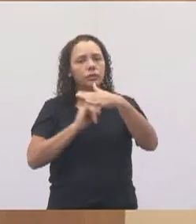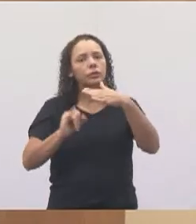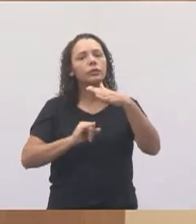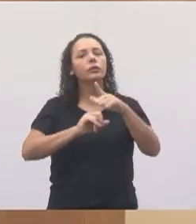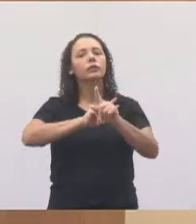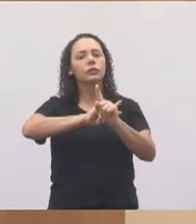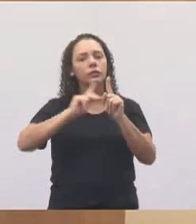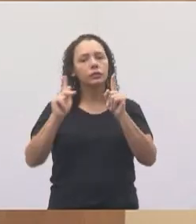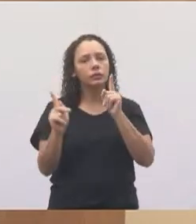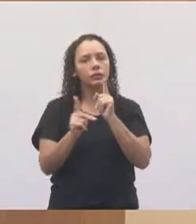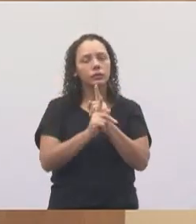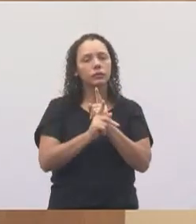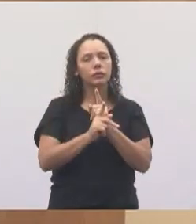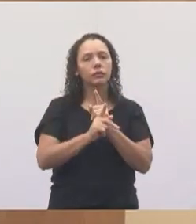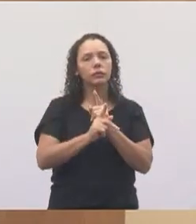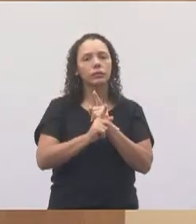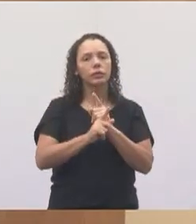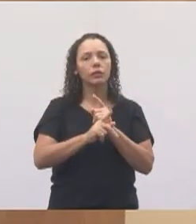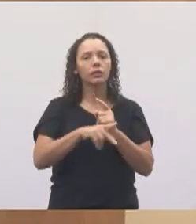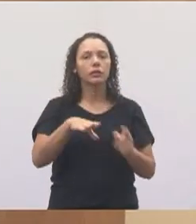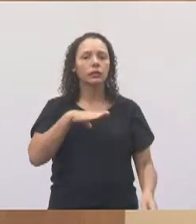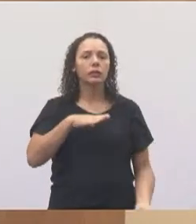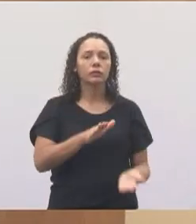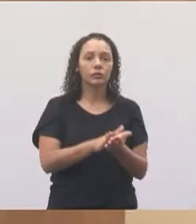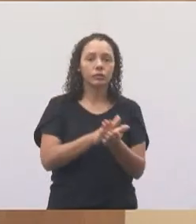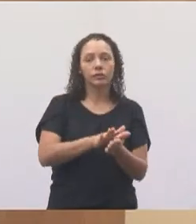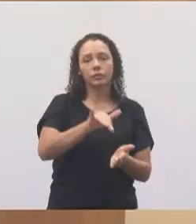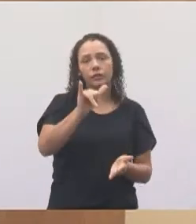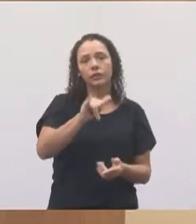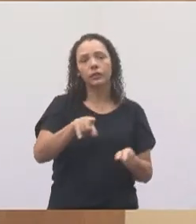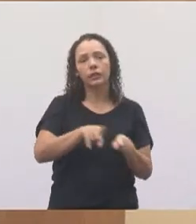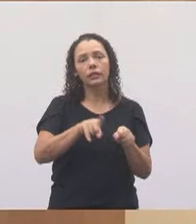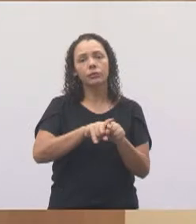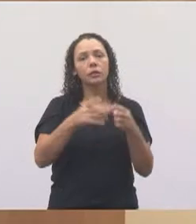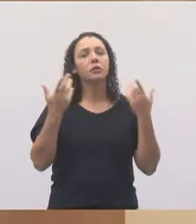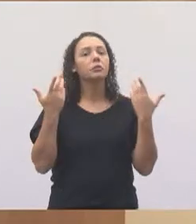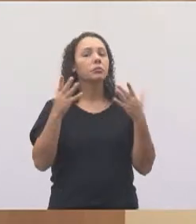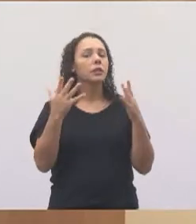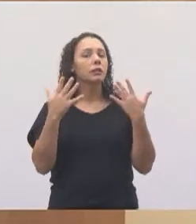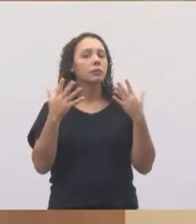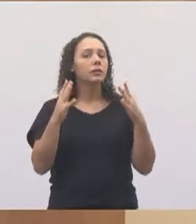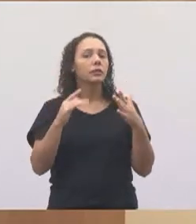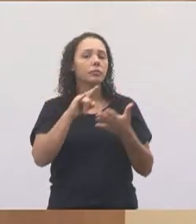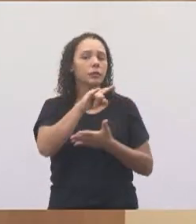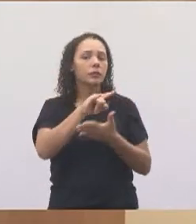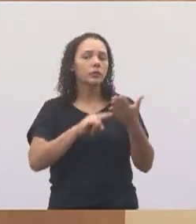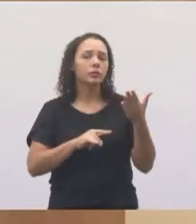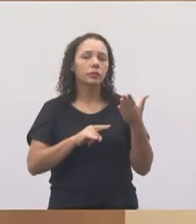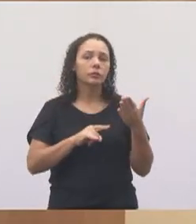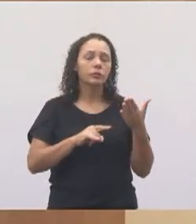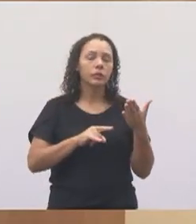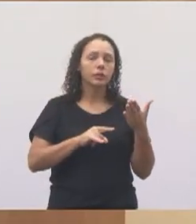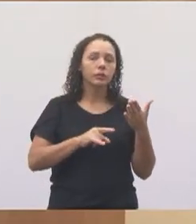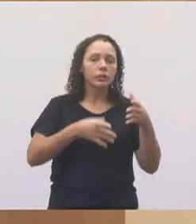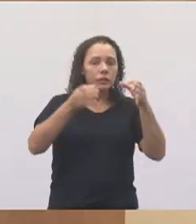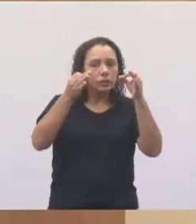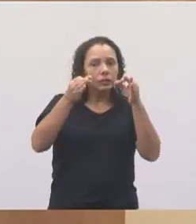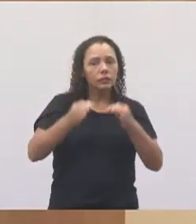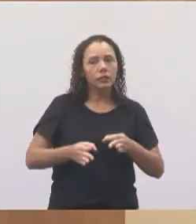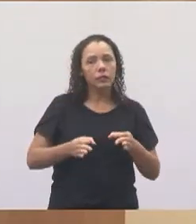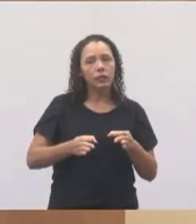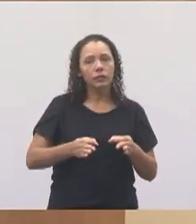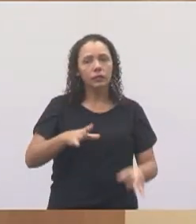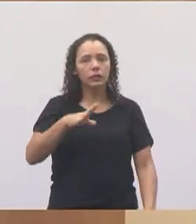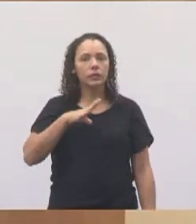E também parabenizar você, Rossana, pela certidão de regularidade que o município conquista já na